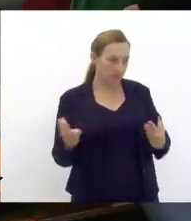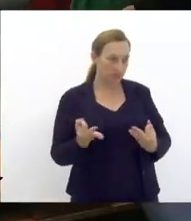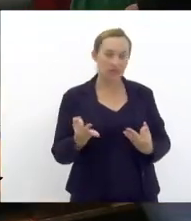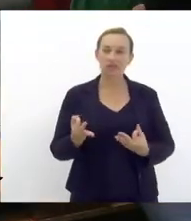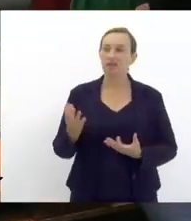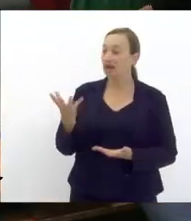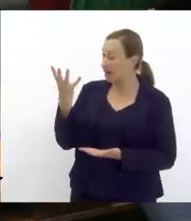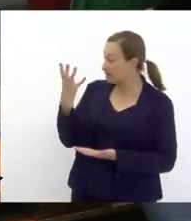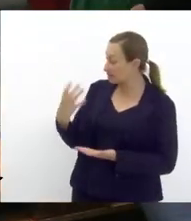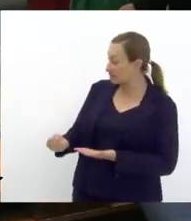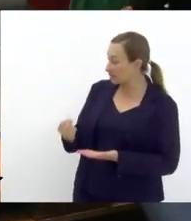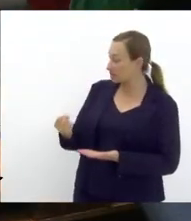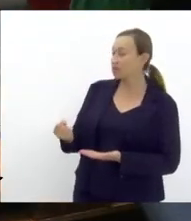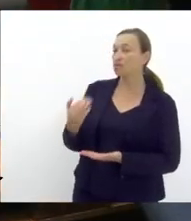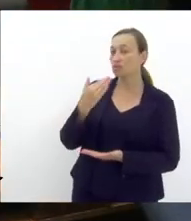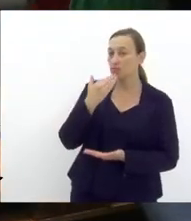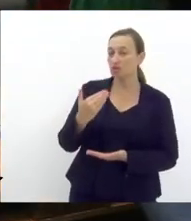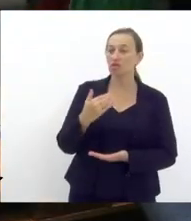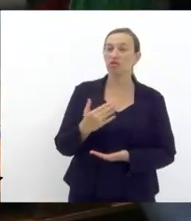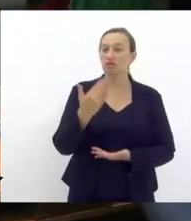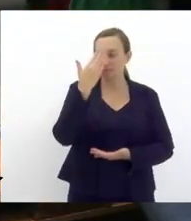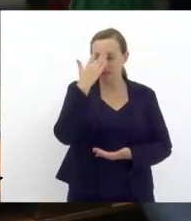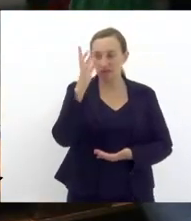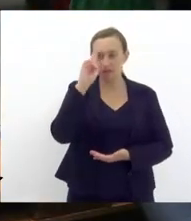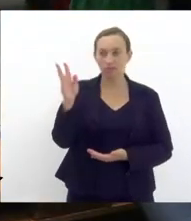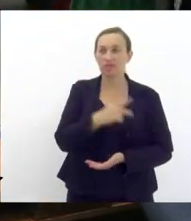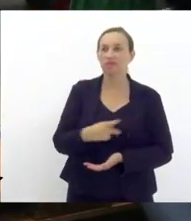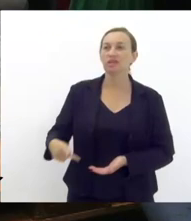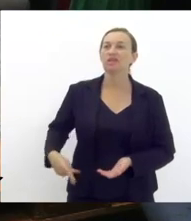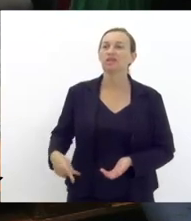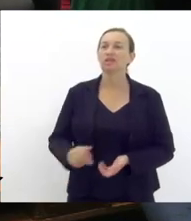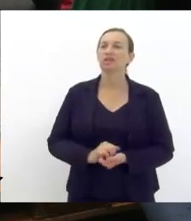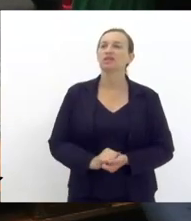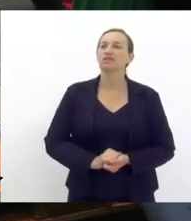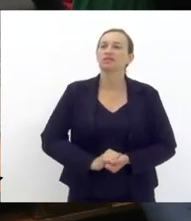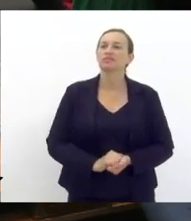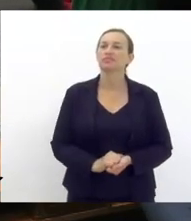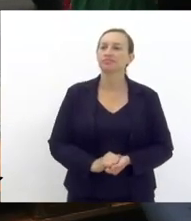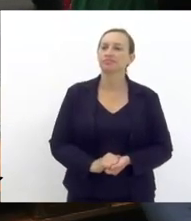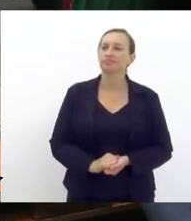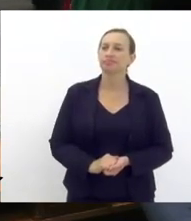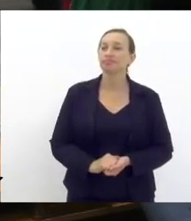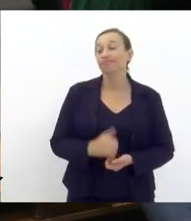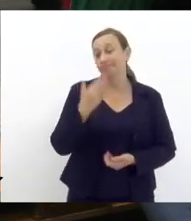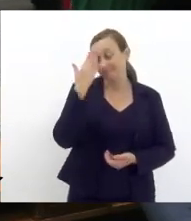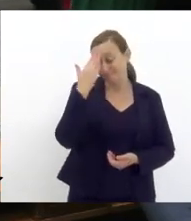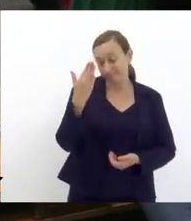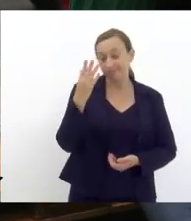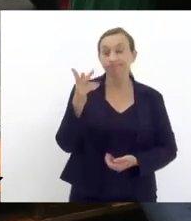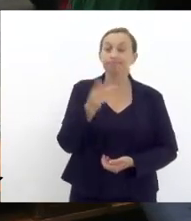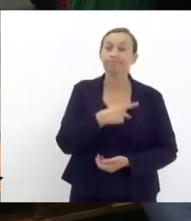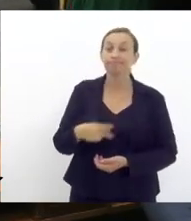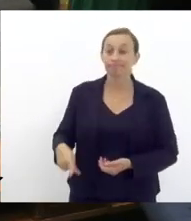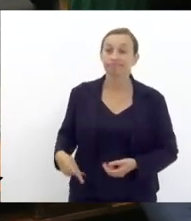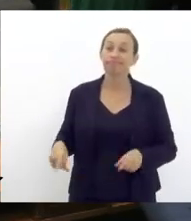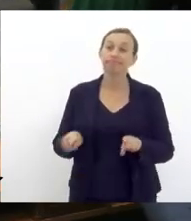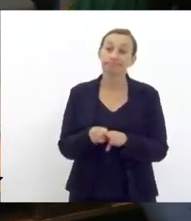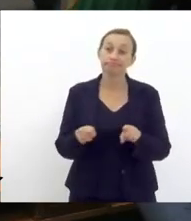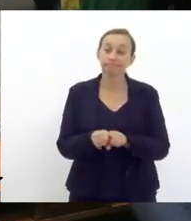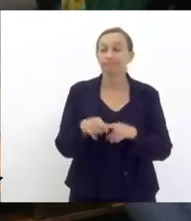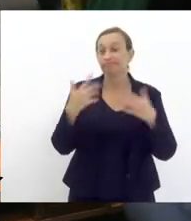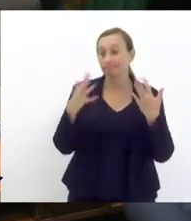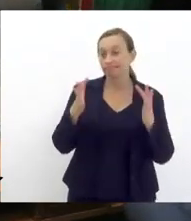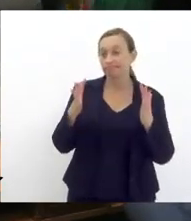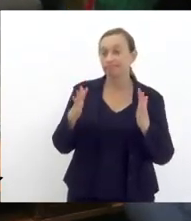acatada sugestão Obrigada Presidente Muito obrigado Presidente também parabenizar